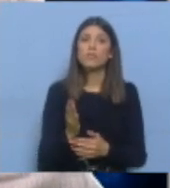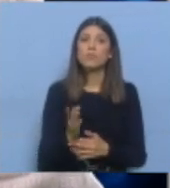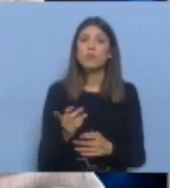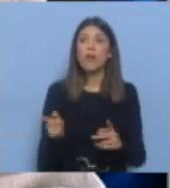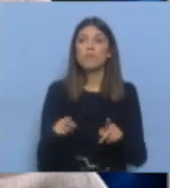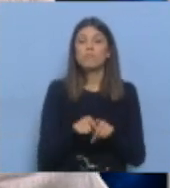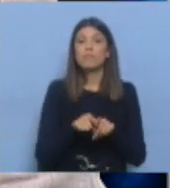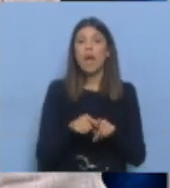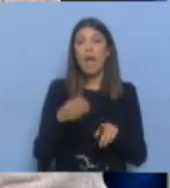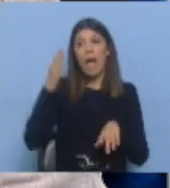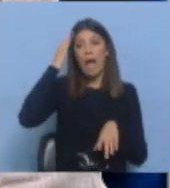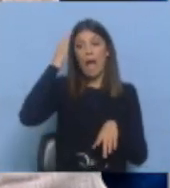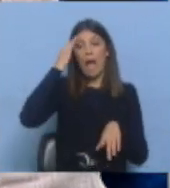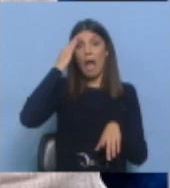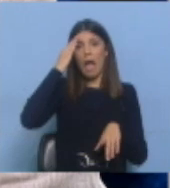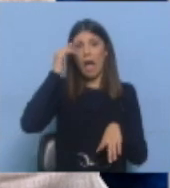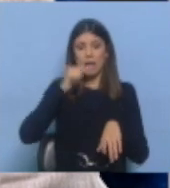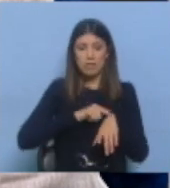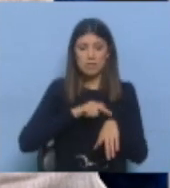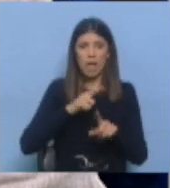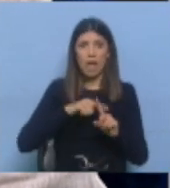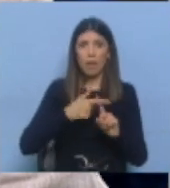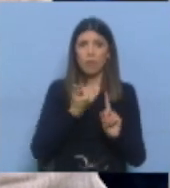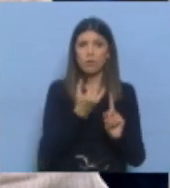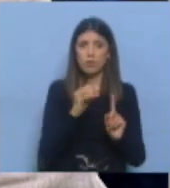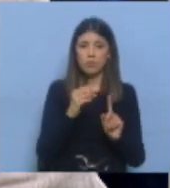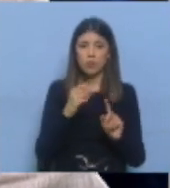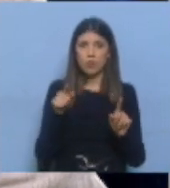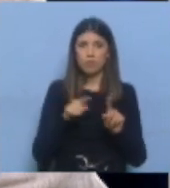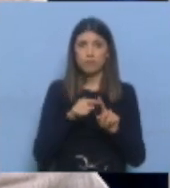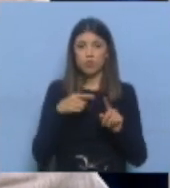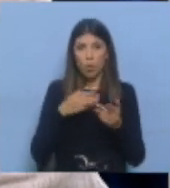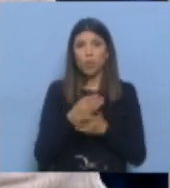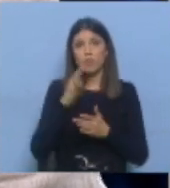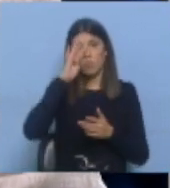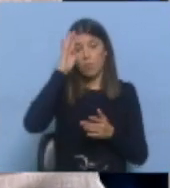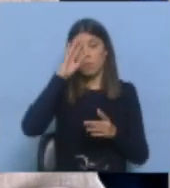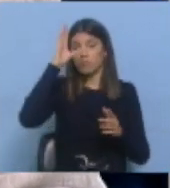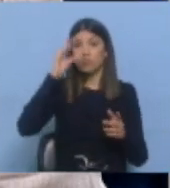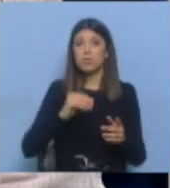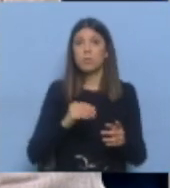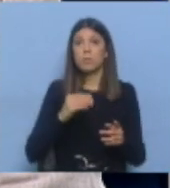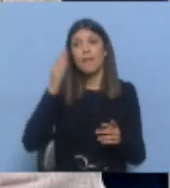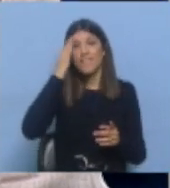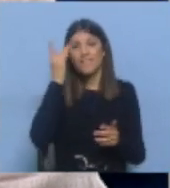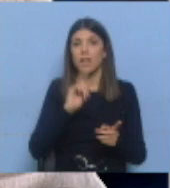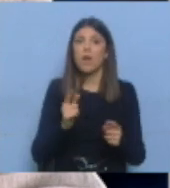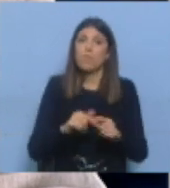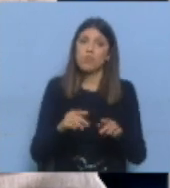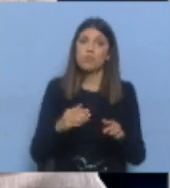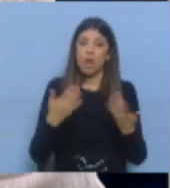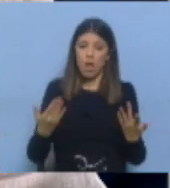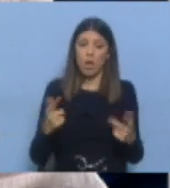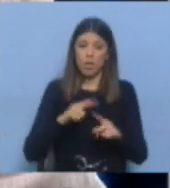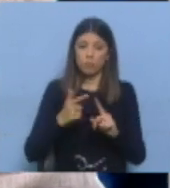pontificado. Posto isso, há efetivamente coisas que têm de começar, a gente pode lhe chamar o que quiser, mas tem de aparecer resultados.